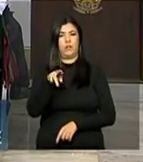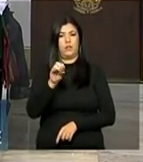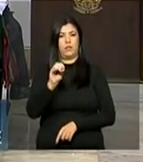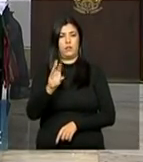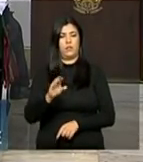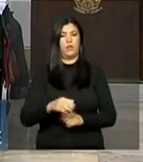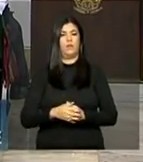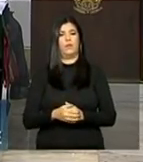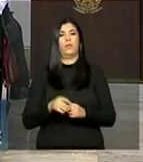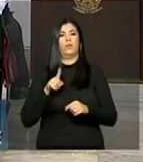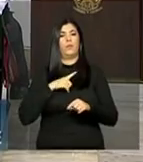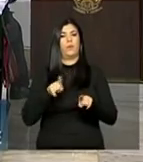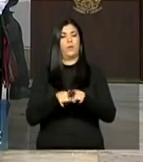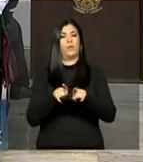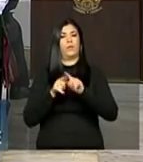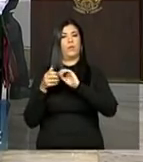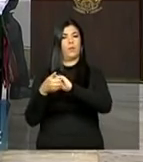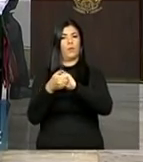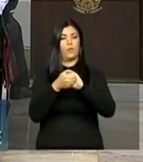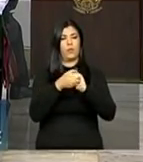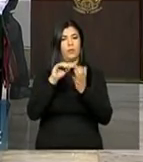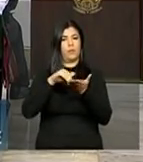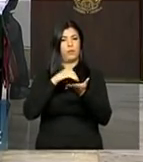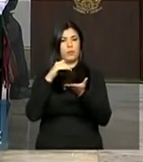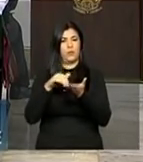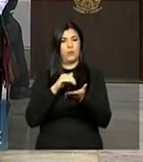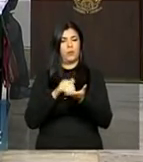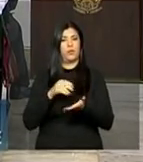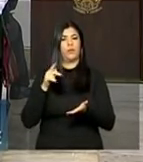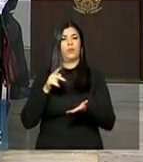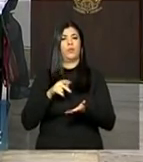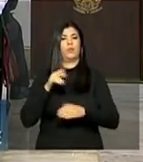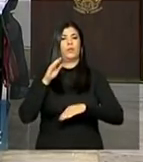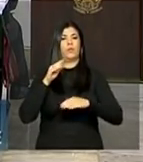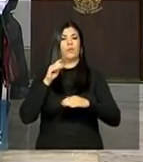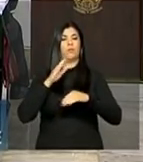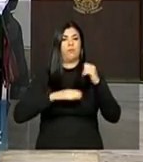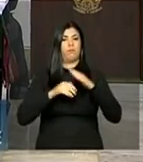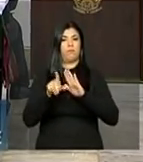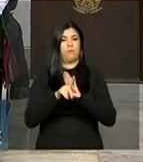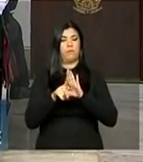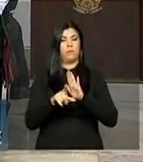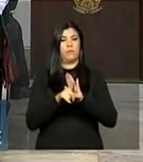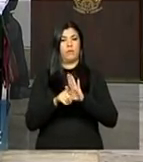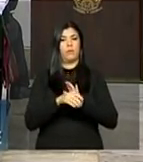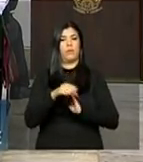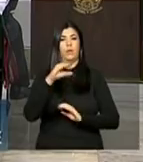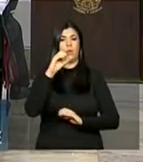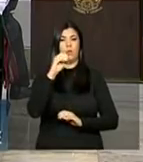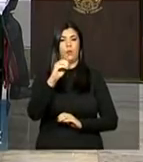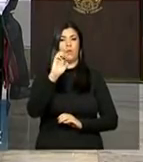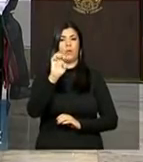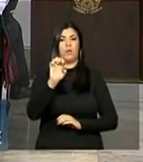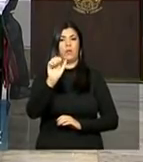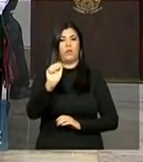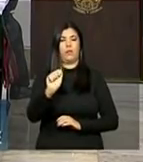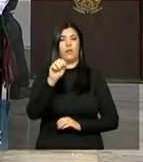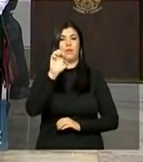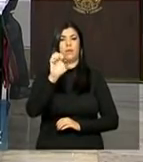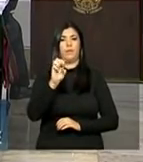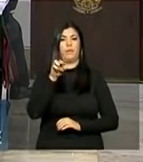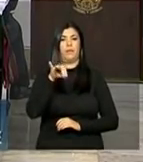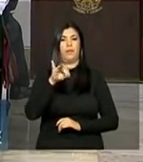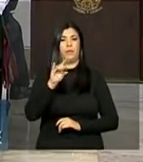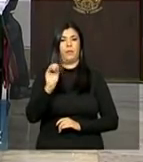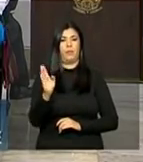Schincariol cumprimentar o secretário executivo da Comissão interamericana de Direitos Humanos da OEA Emílio Sanchez